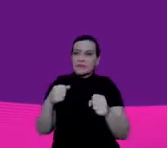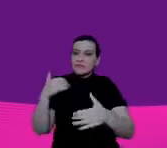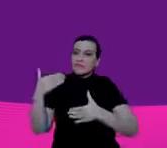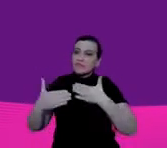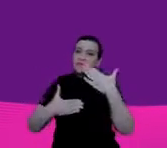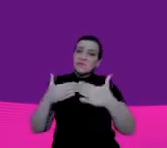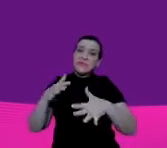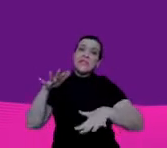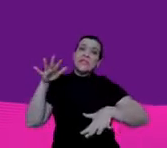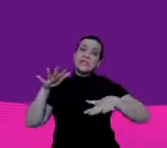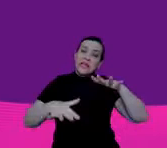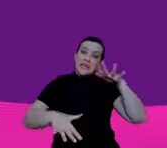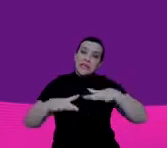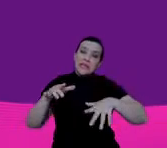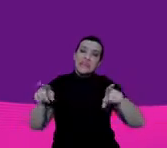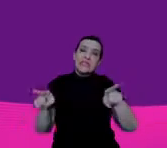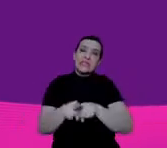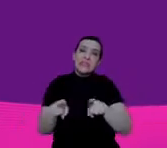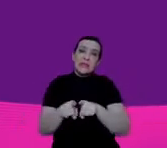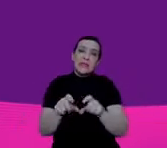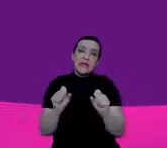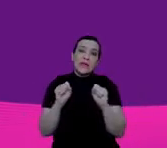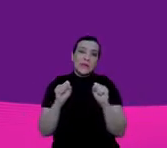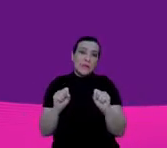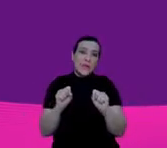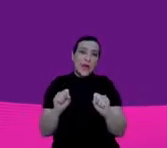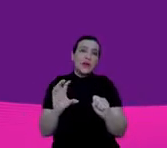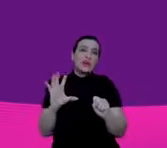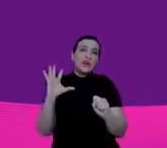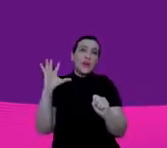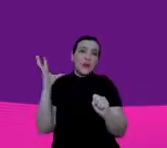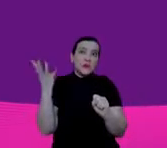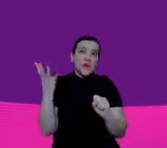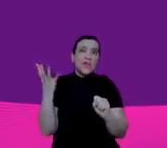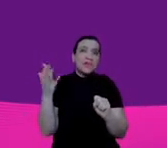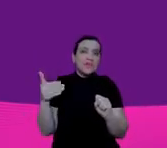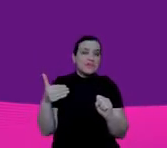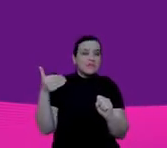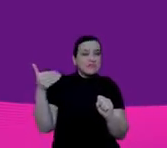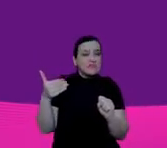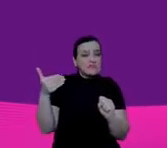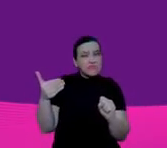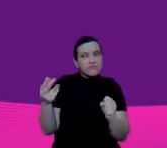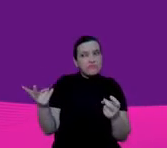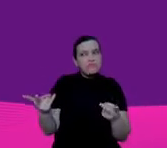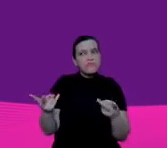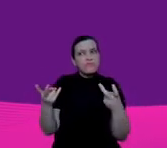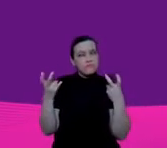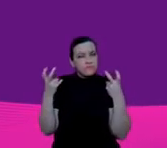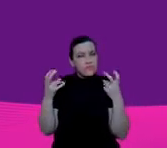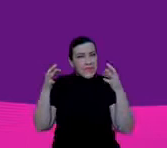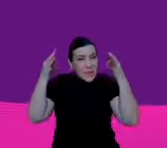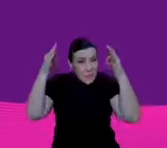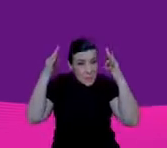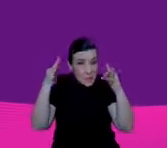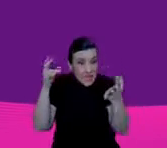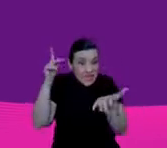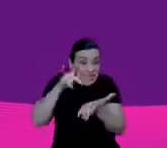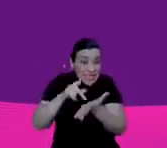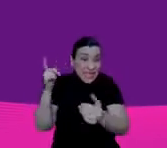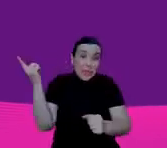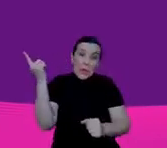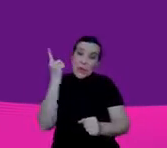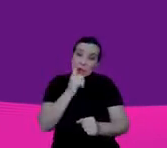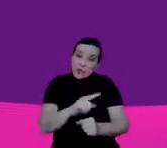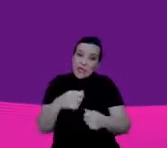responder a levodopa num primeiro momento. Então, às vezes, para esses pacientes, a gente só consegue fazer um diagnóstico prospectivo.